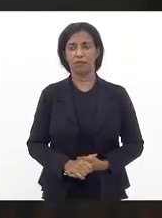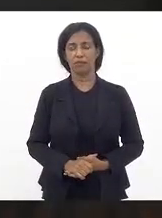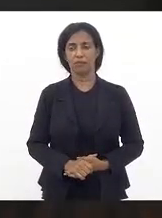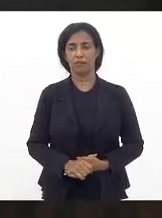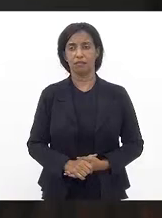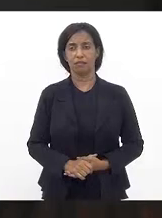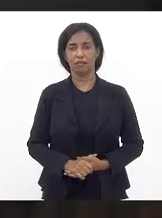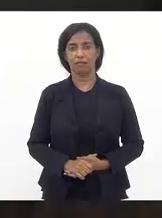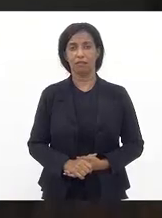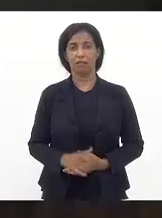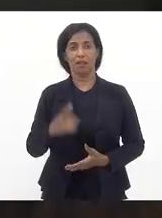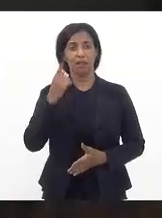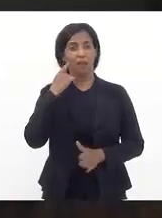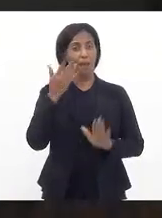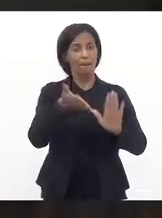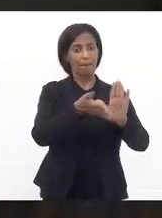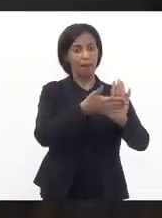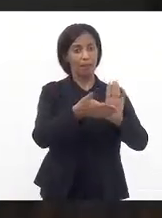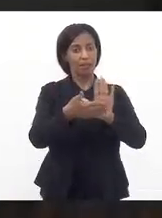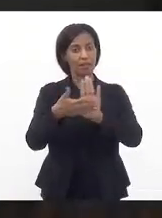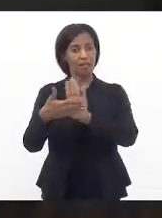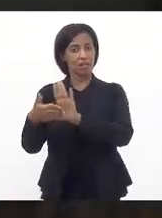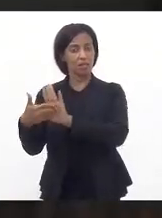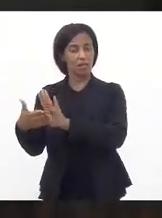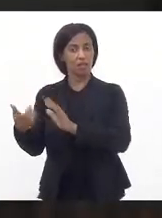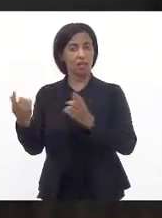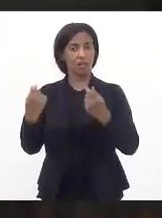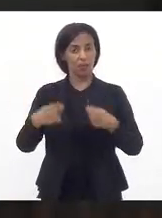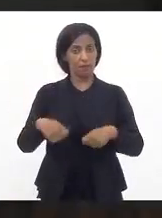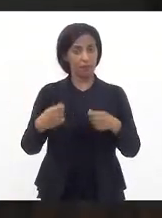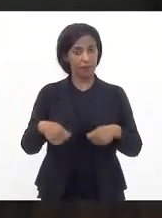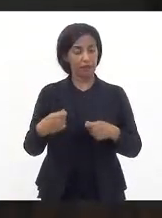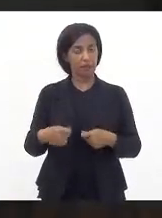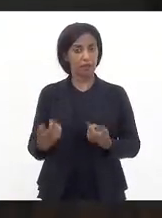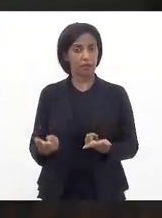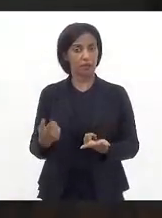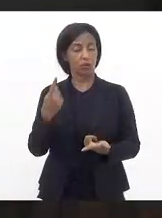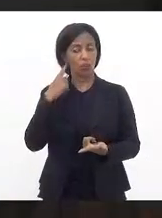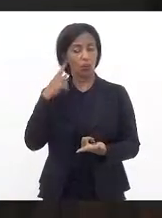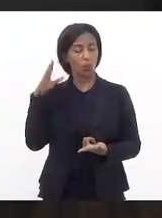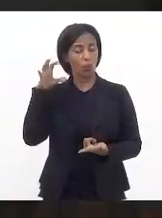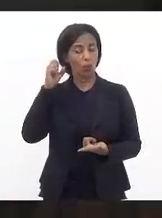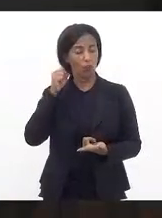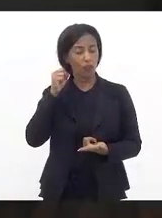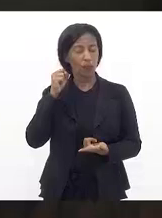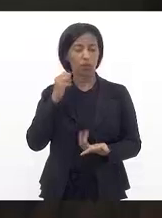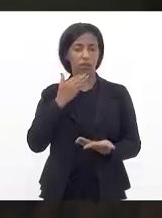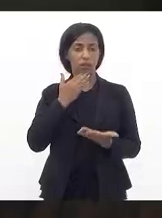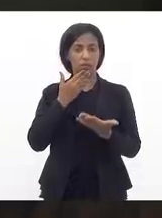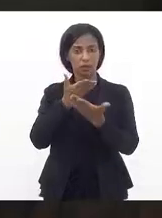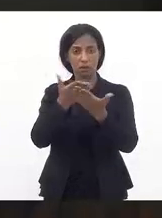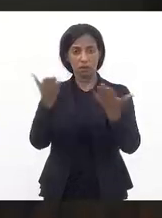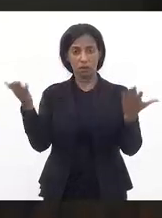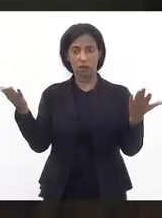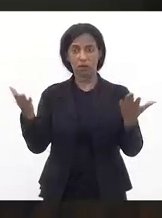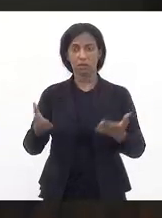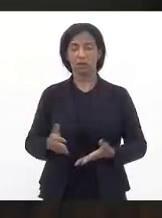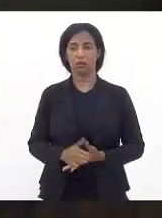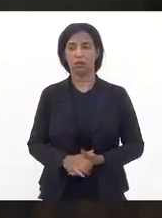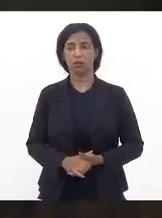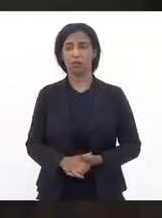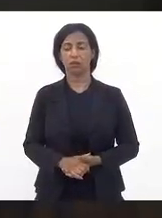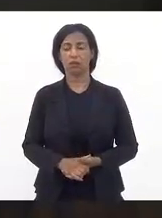hoje a gente está colhendo o parecer eu preciso ouvir Eu pediria a galeria